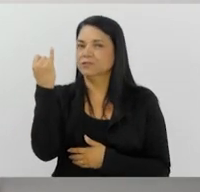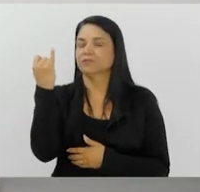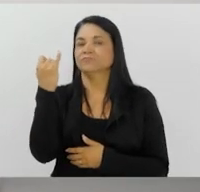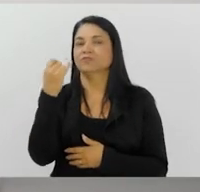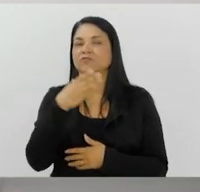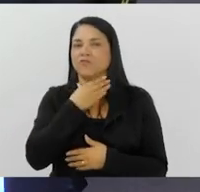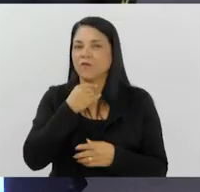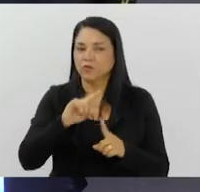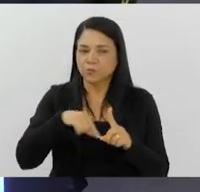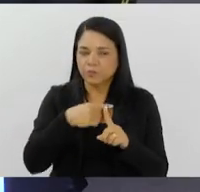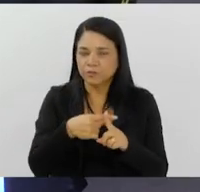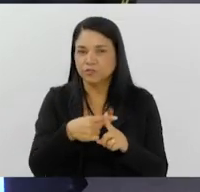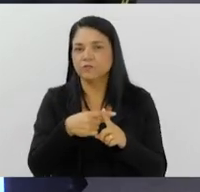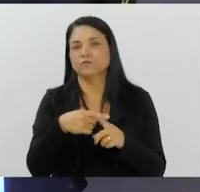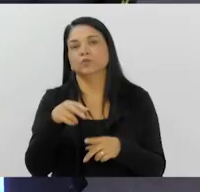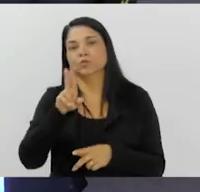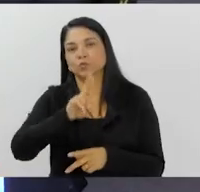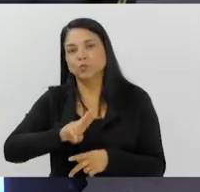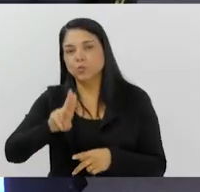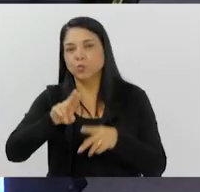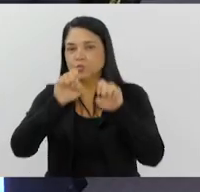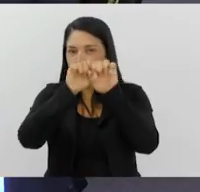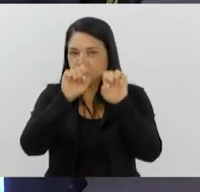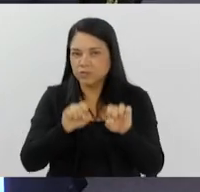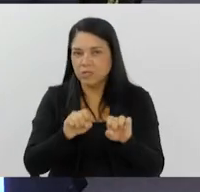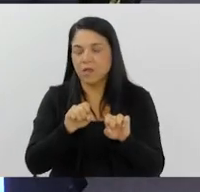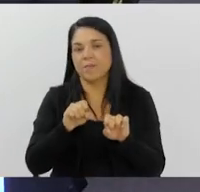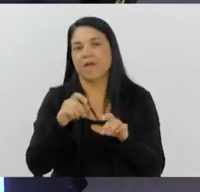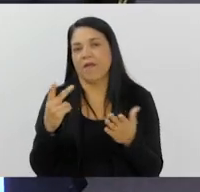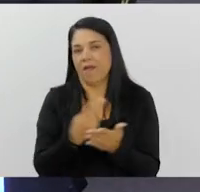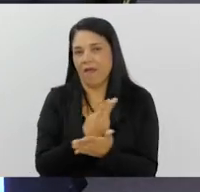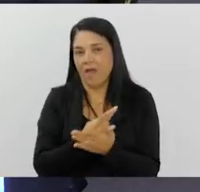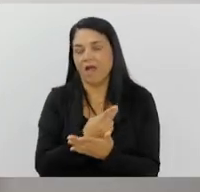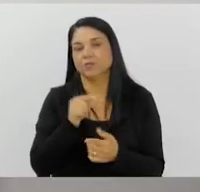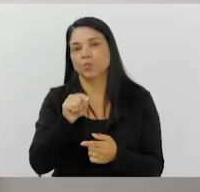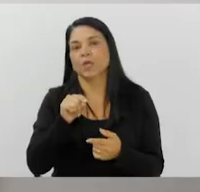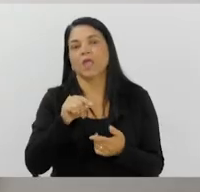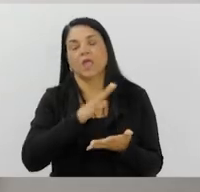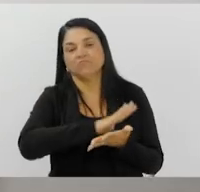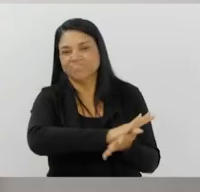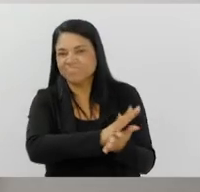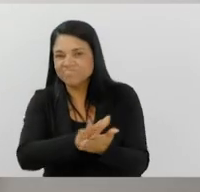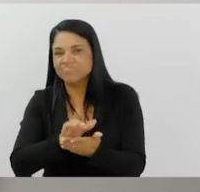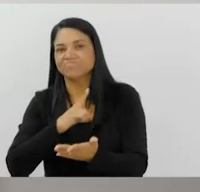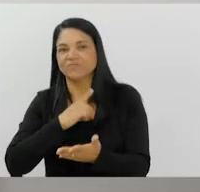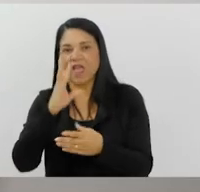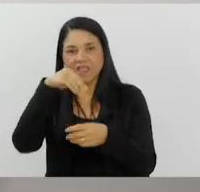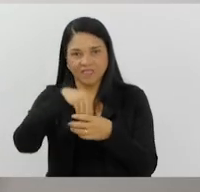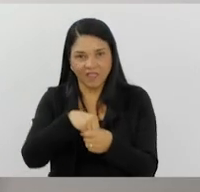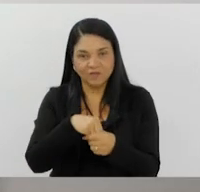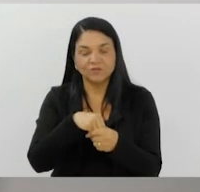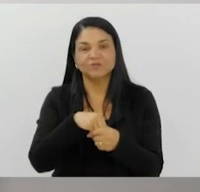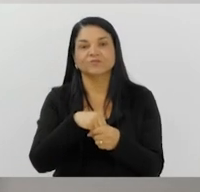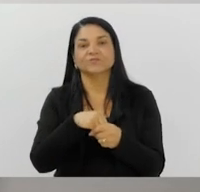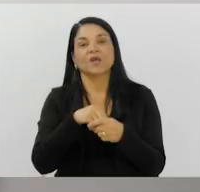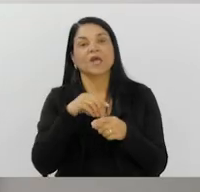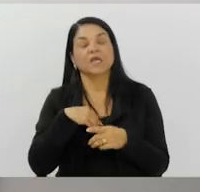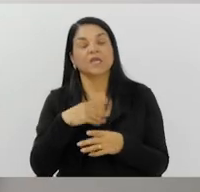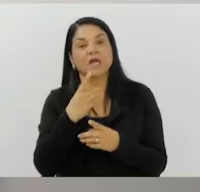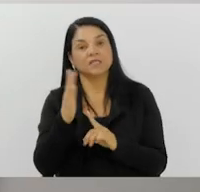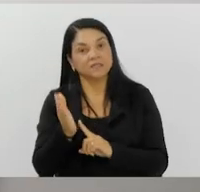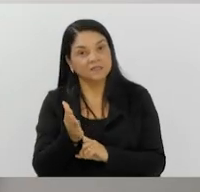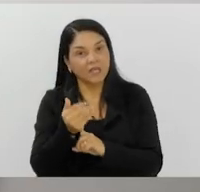positivos do Mau uso desses sistemas do quanto que eles são discriminatórios do quanto que embutir e adotar Essas tecnologias